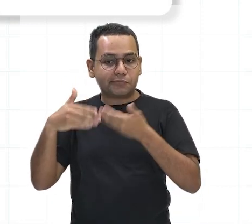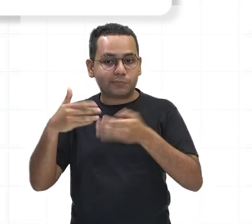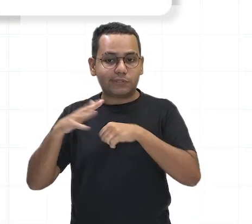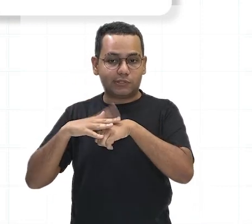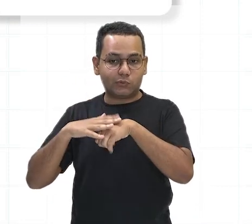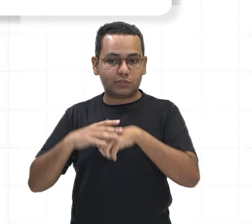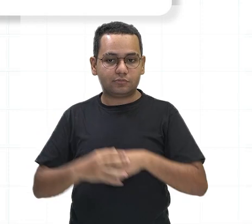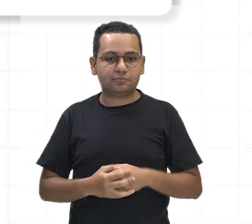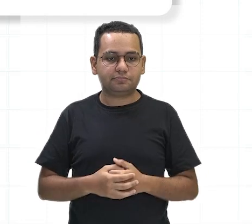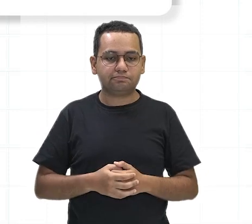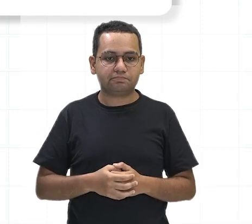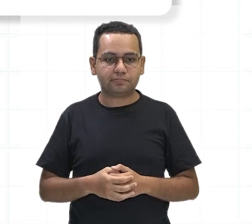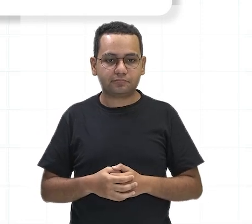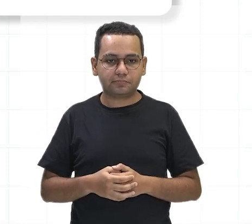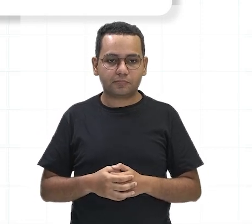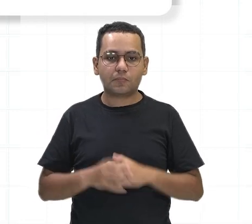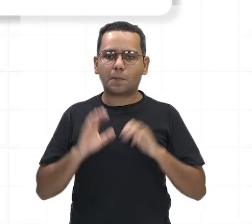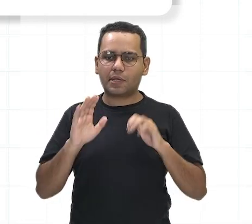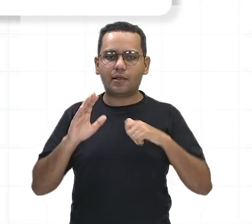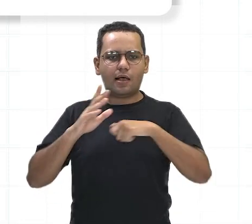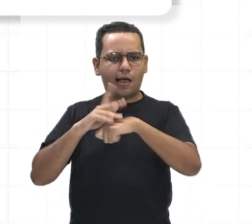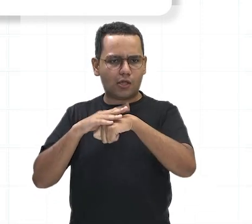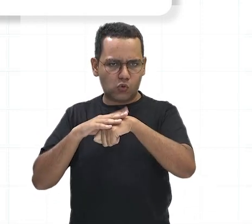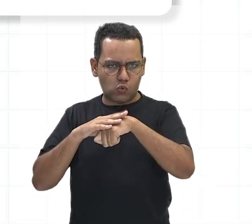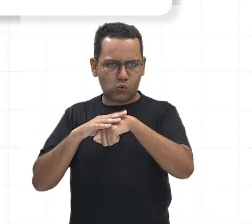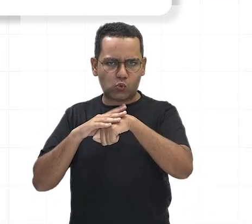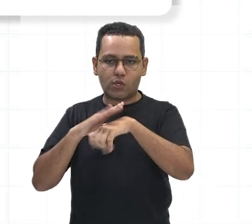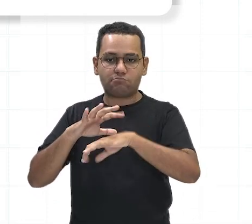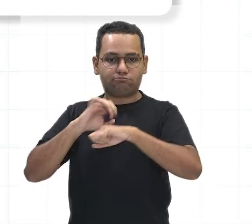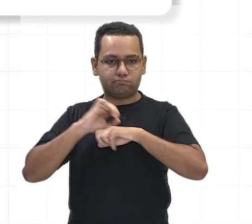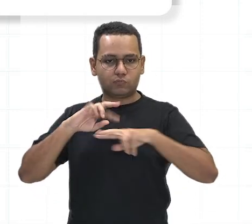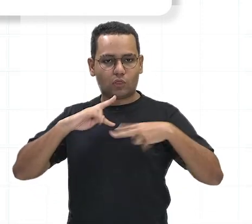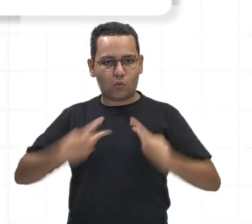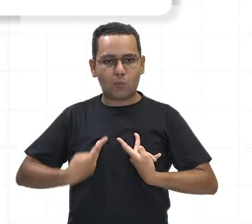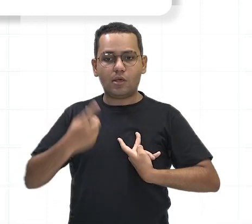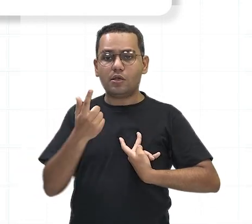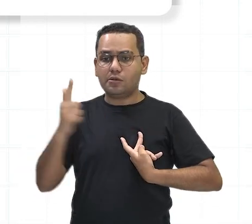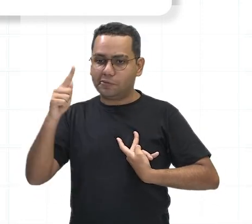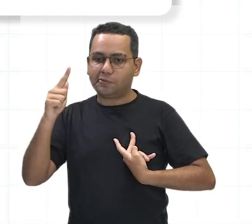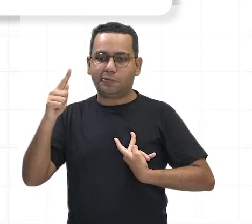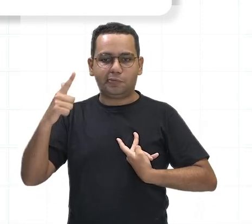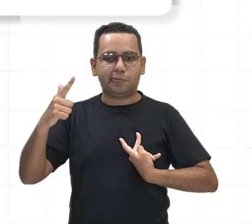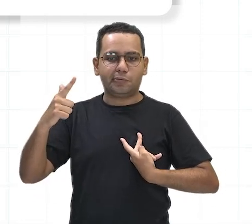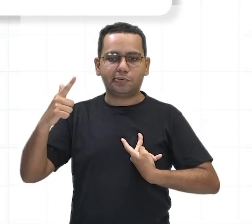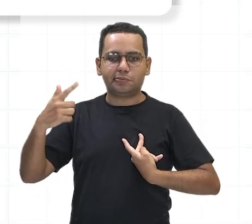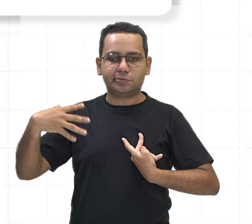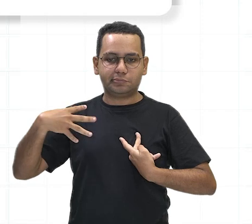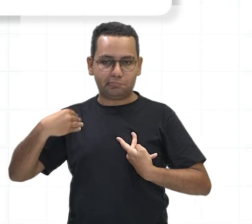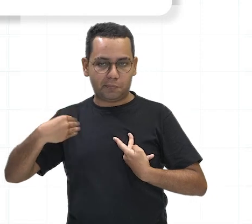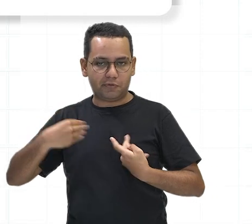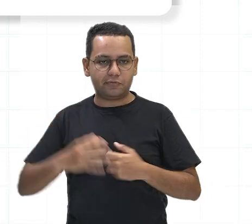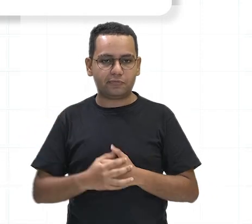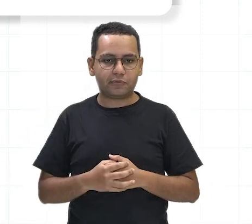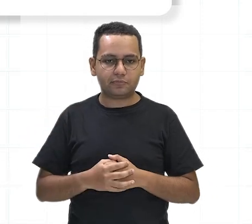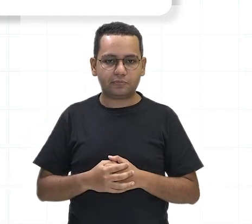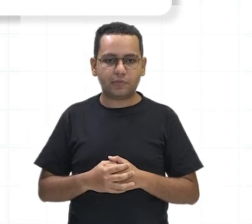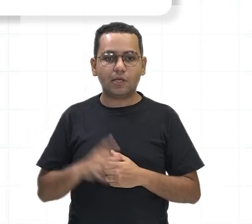da leishmaniose. A leishmaniose ela é transmitida ao homem e a outras espécies de mamíferos por